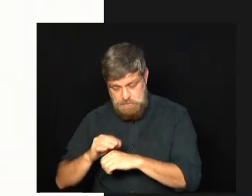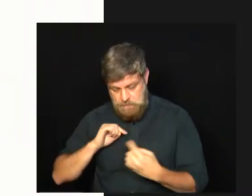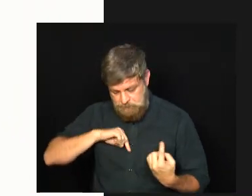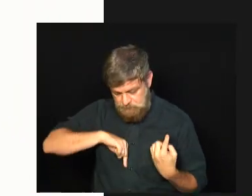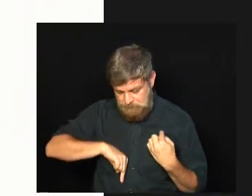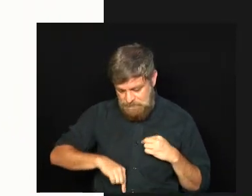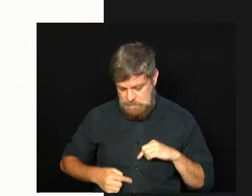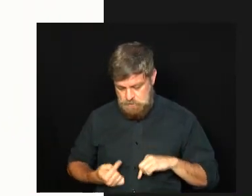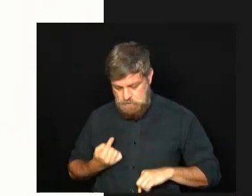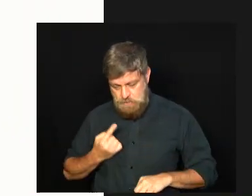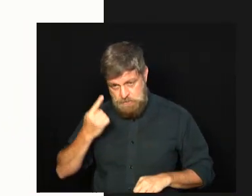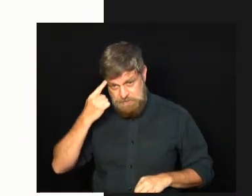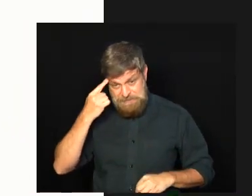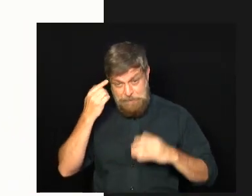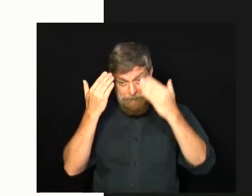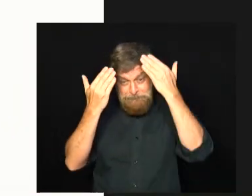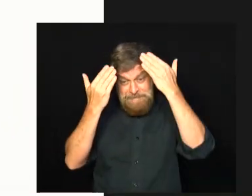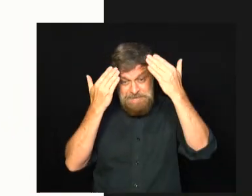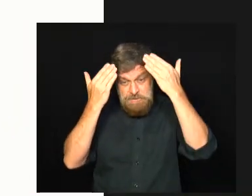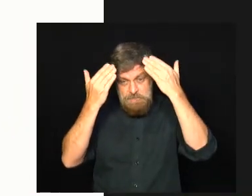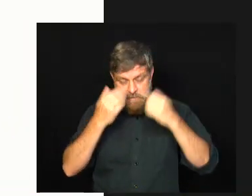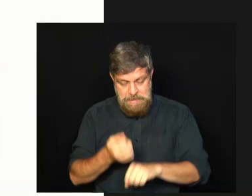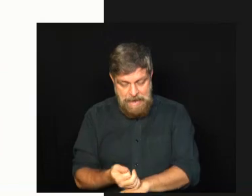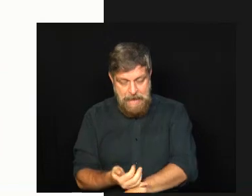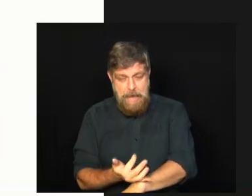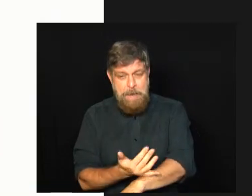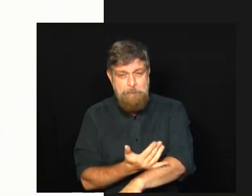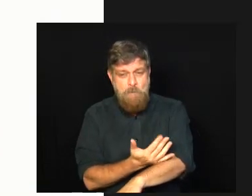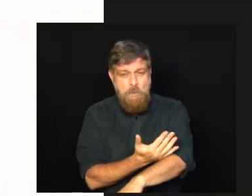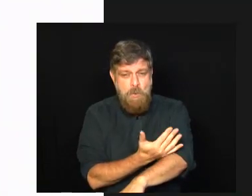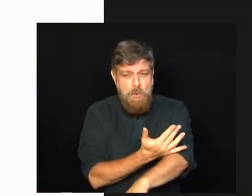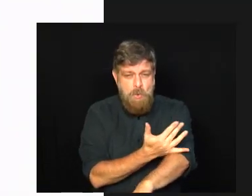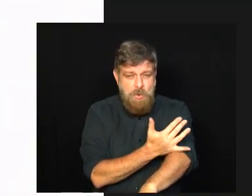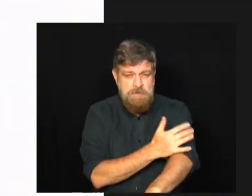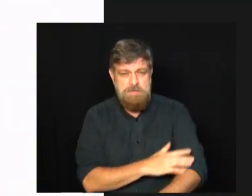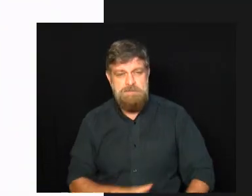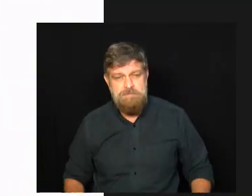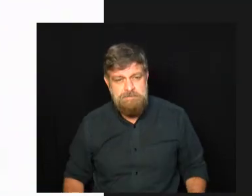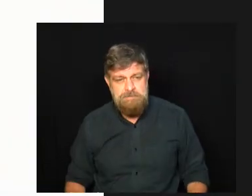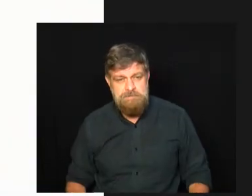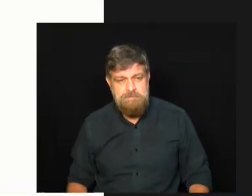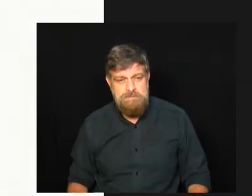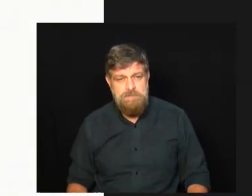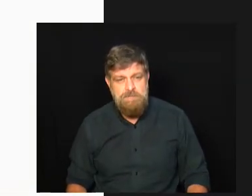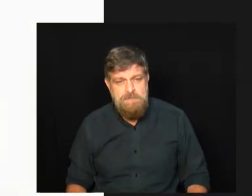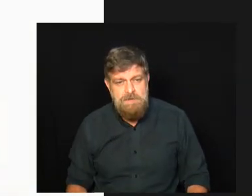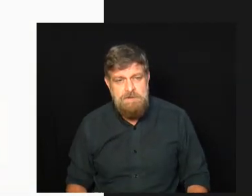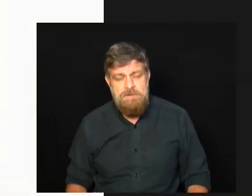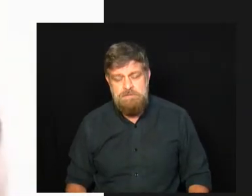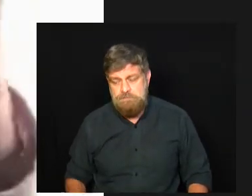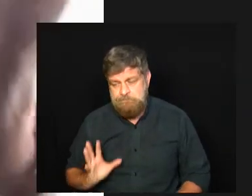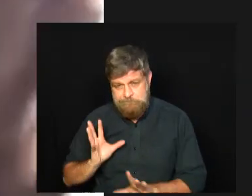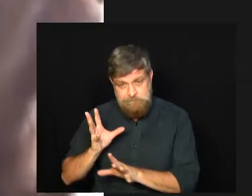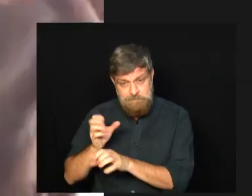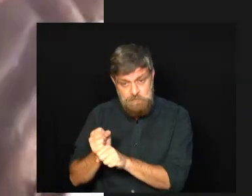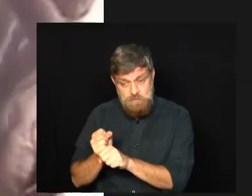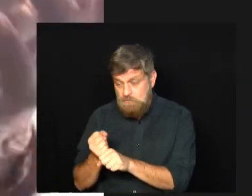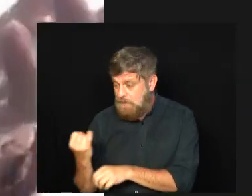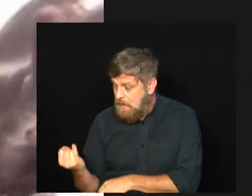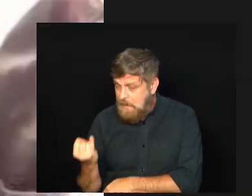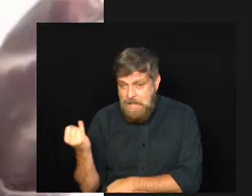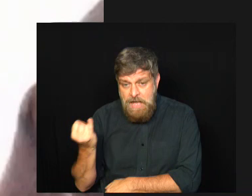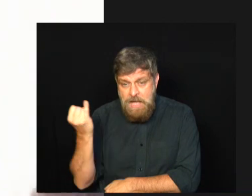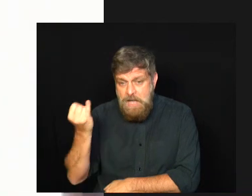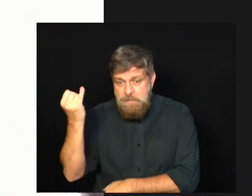fisiológicos, psicológicos, emocionais, né? E tudo isso que é importante